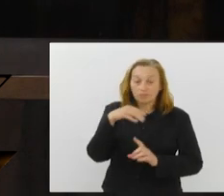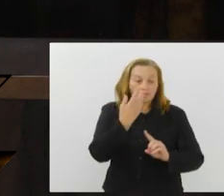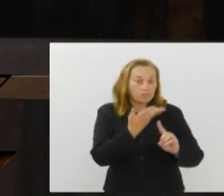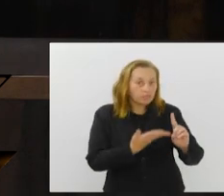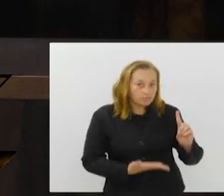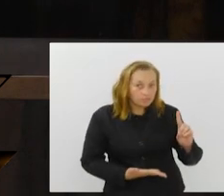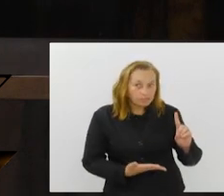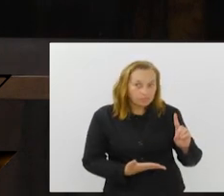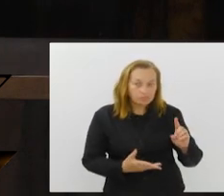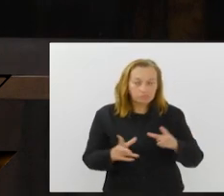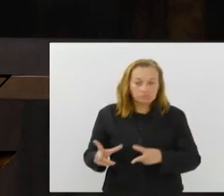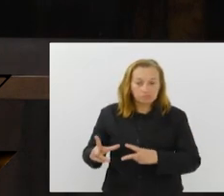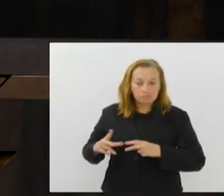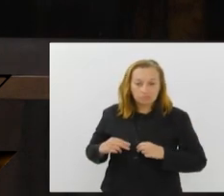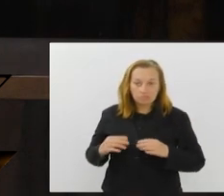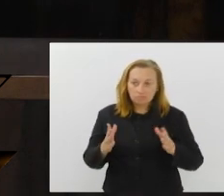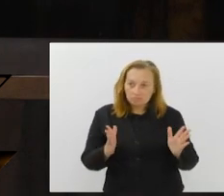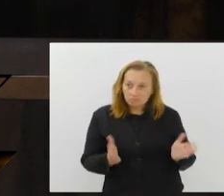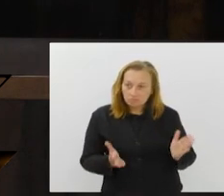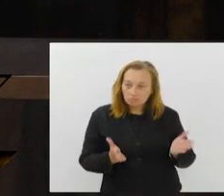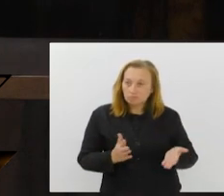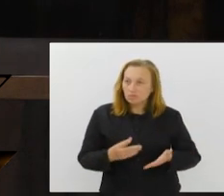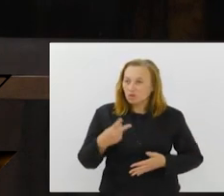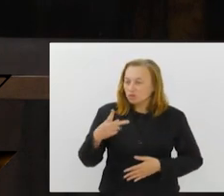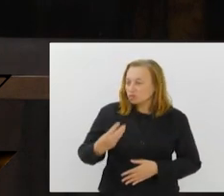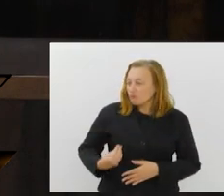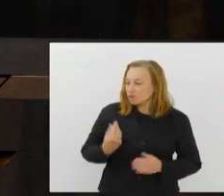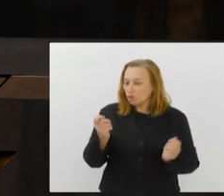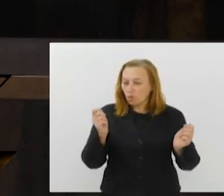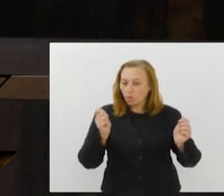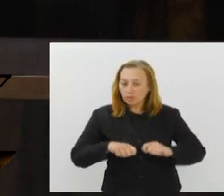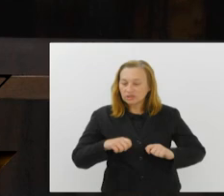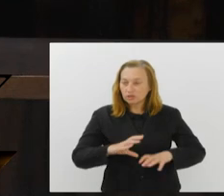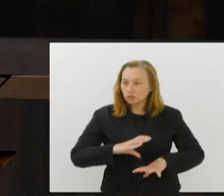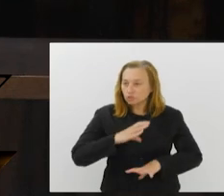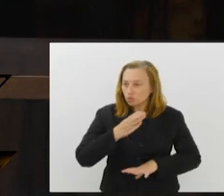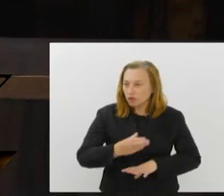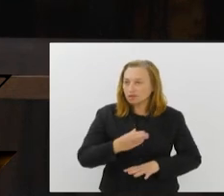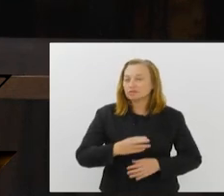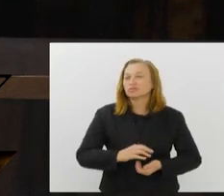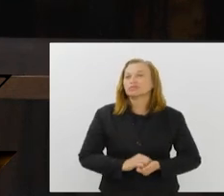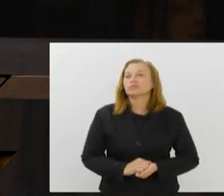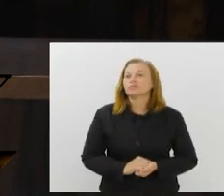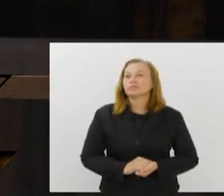alguém que merece isso por sua vida sua competência sua coragem a sua